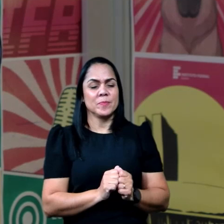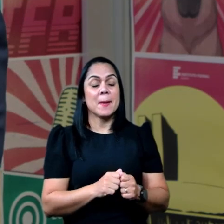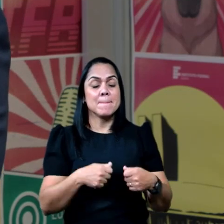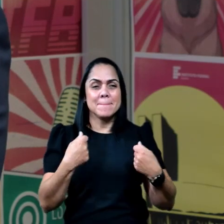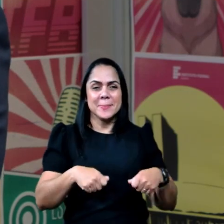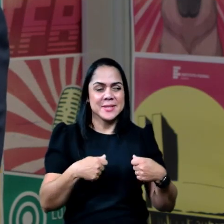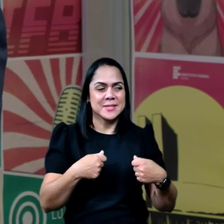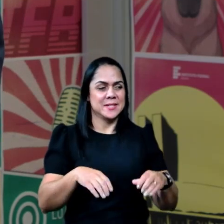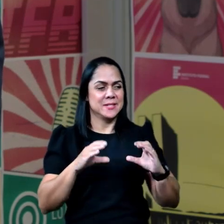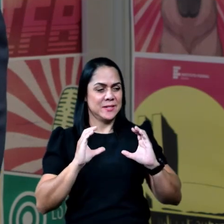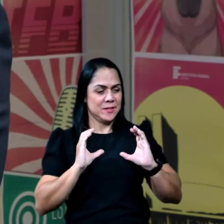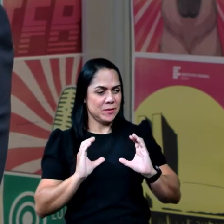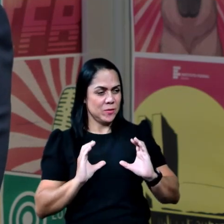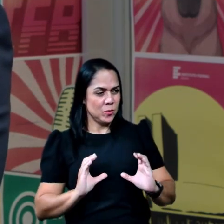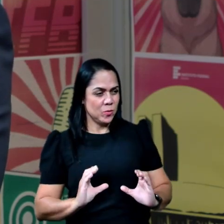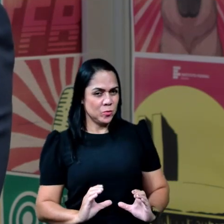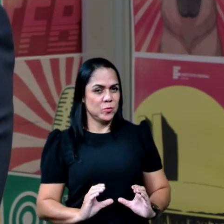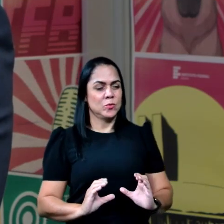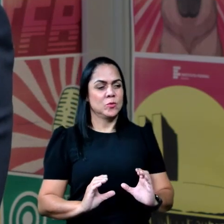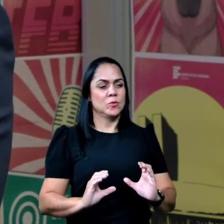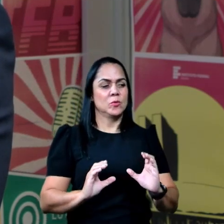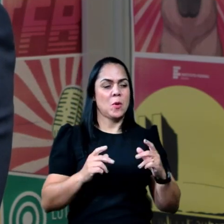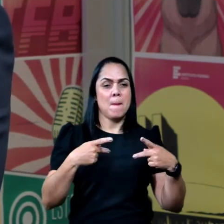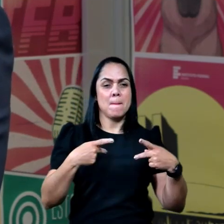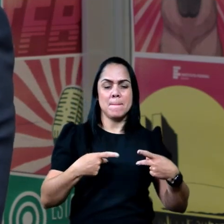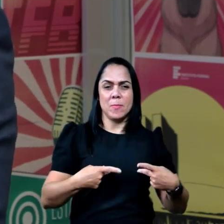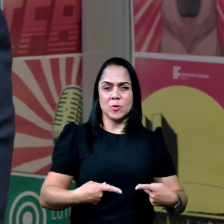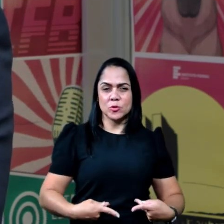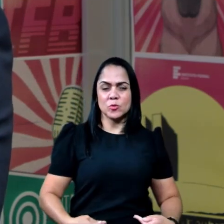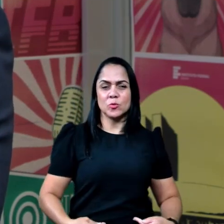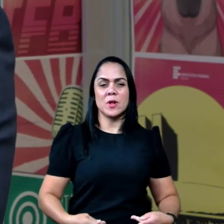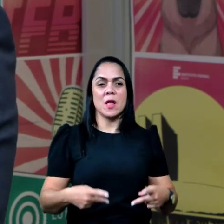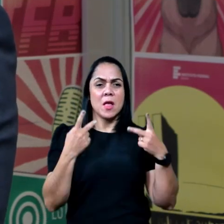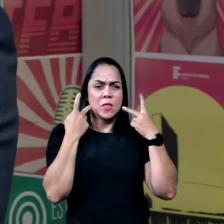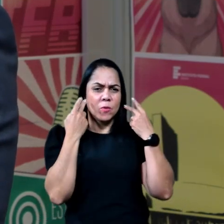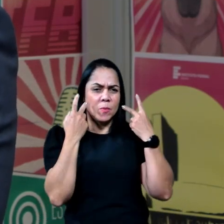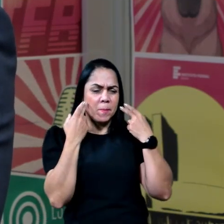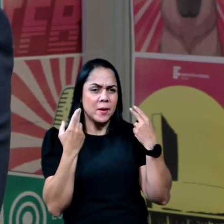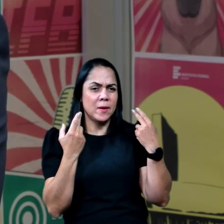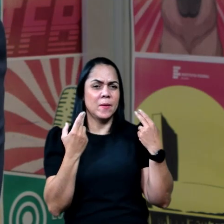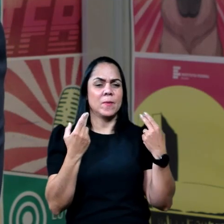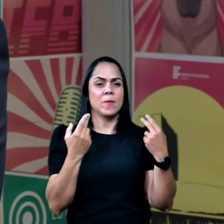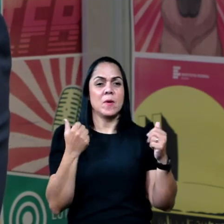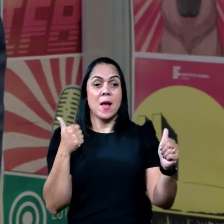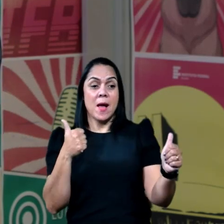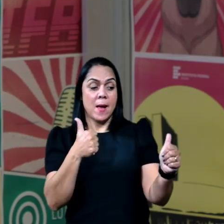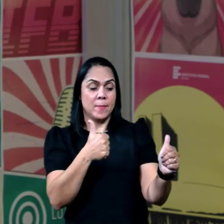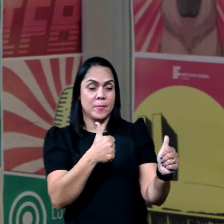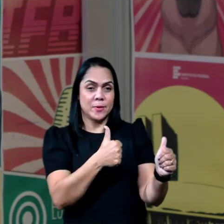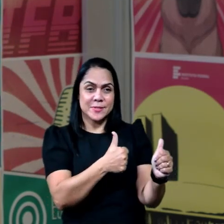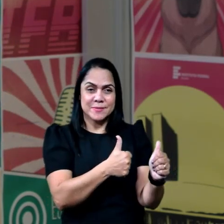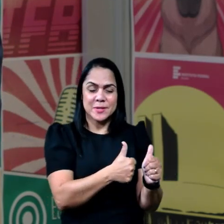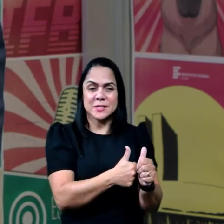postura serena, de um comportamento sóbrio, no sentido de aproximação, às vezes,